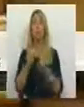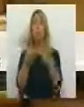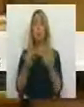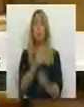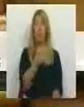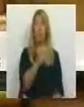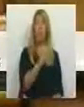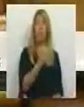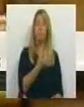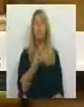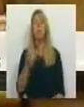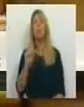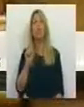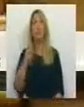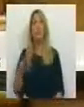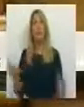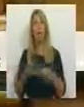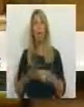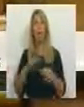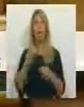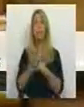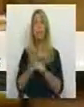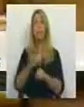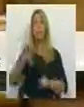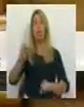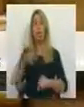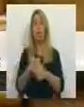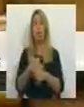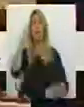da GNR ao Serviço Regional de Saúde da Madeira? Muito obrigada, Sra. Deputada.